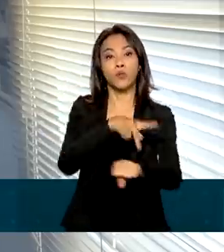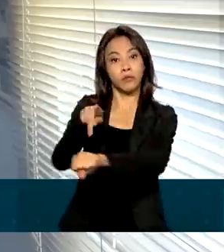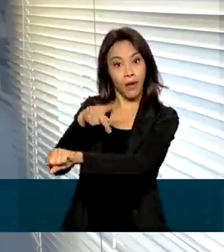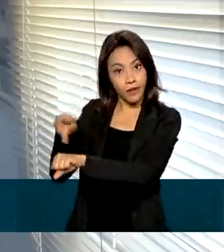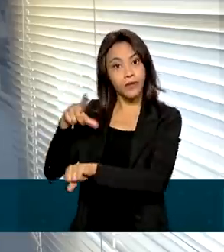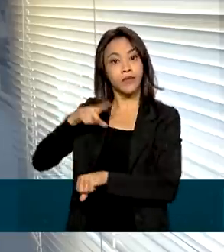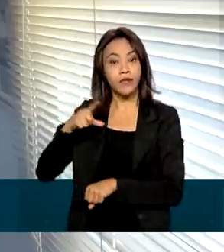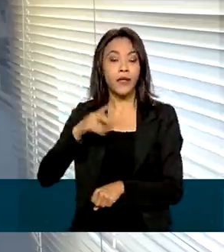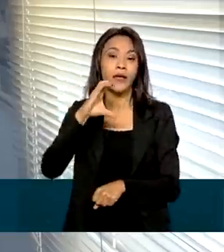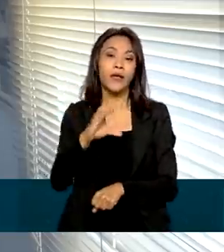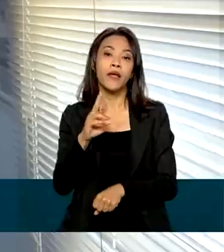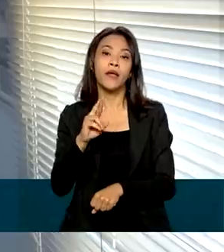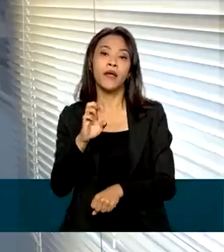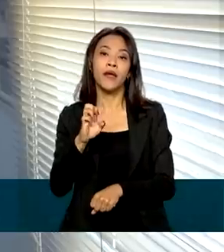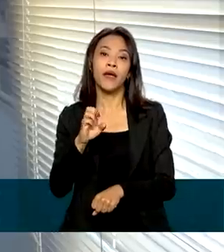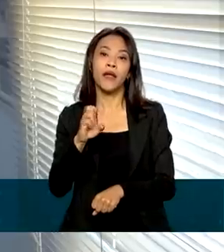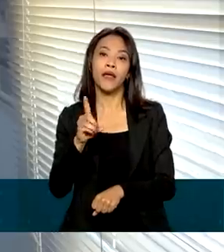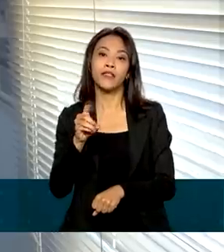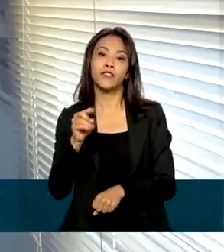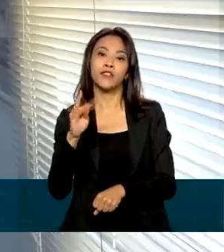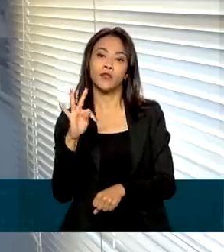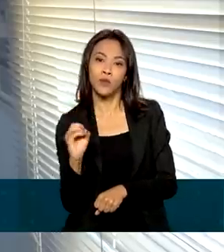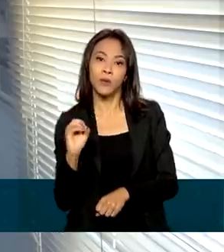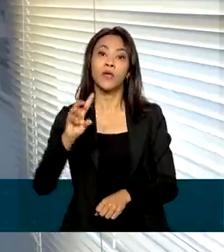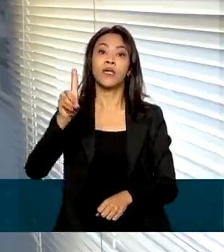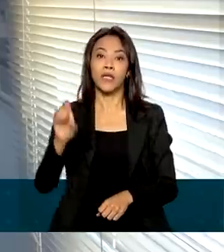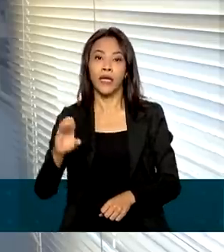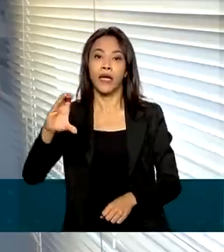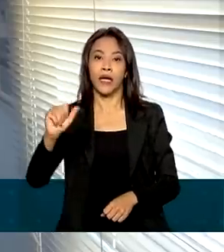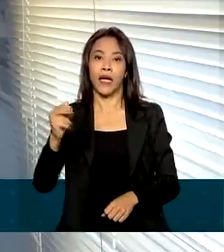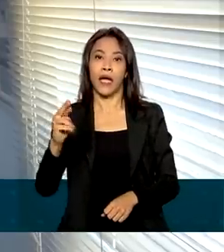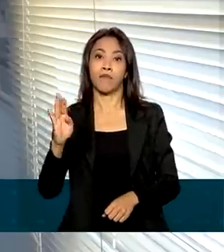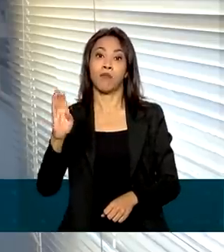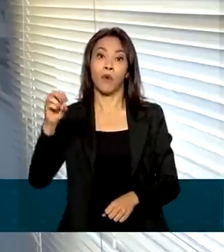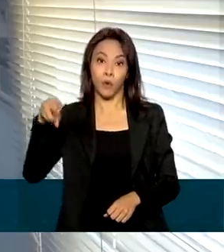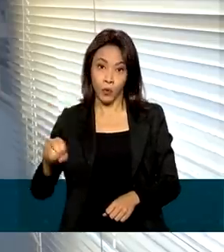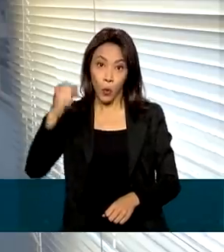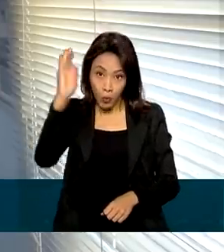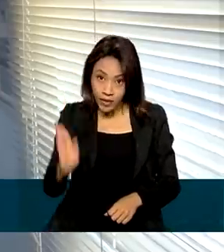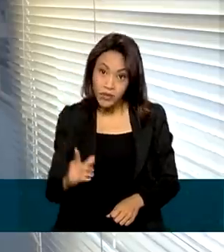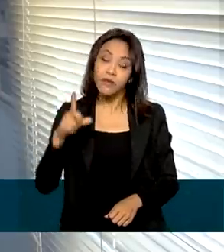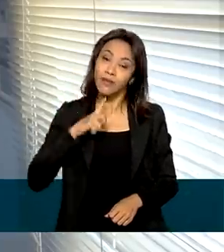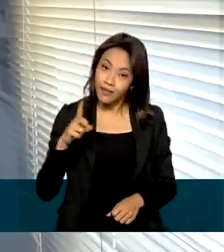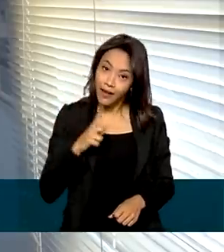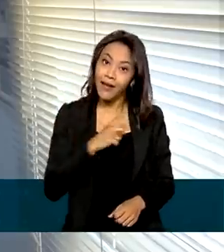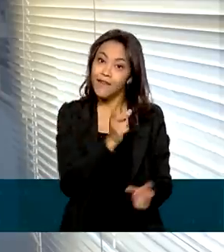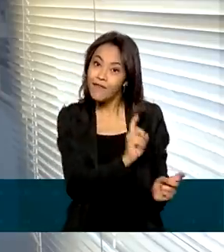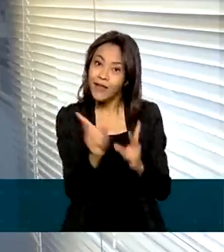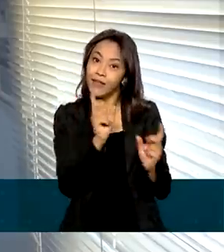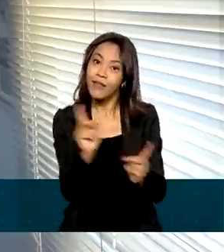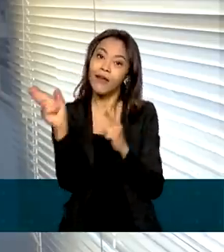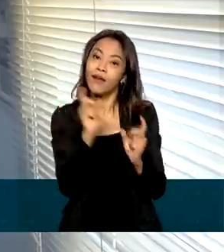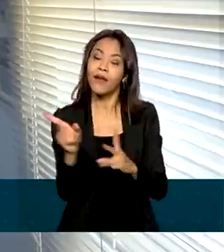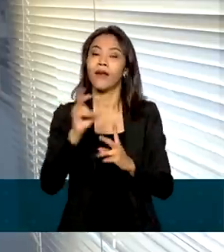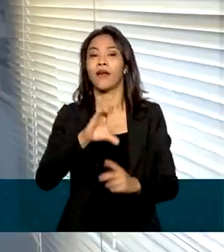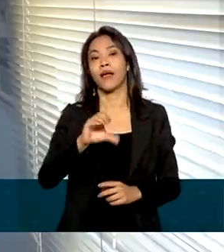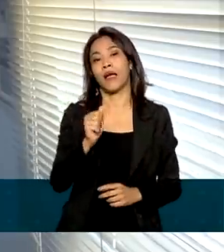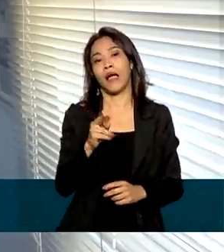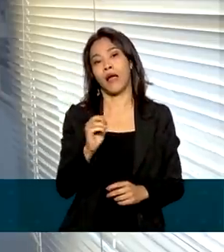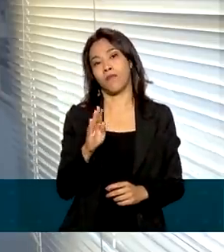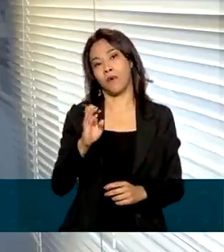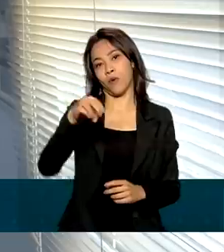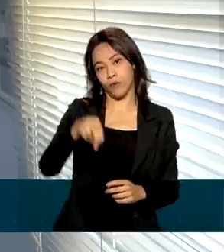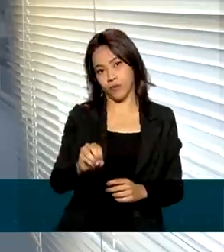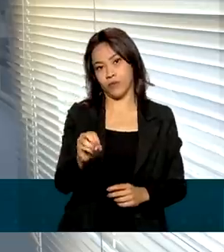produzem créditos de carbono em excesso o Brasil está entre esses países com condições de vender créditos de carbono